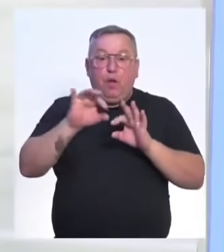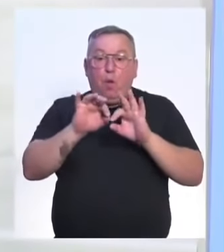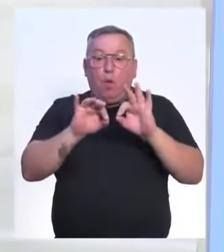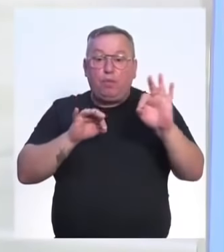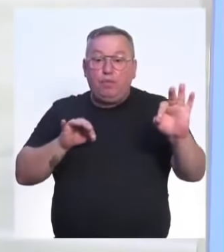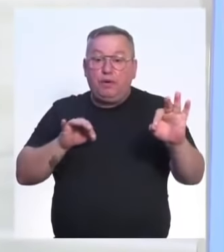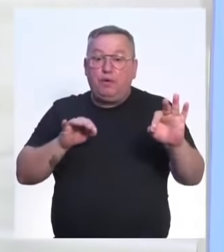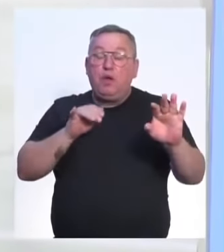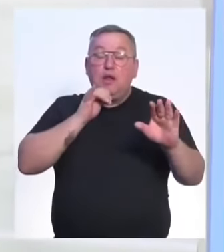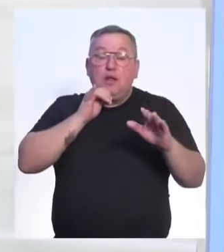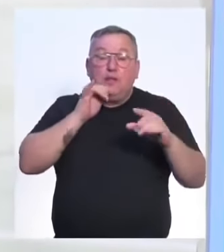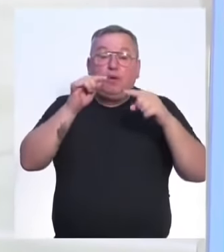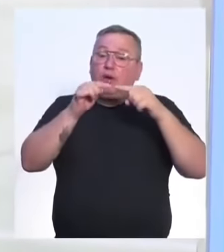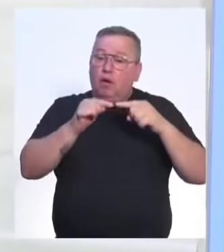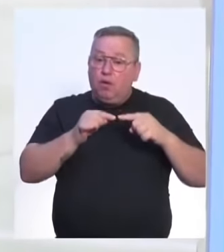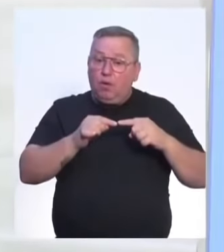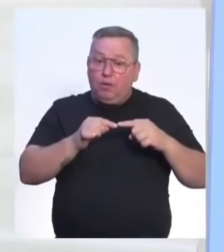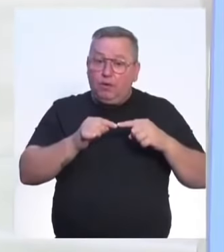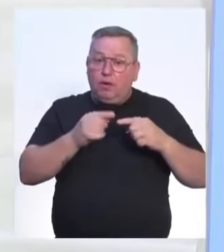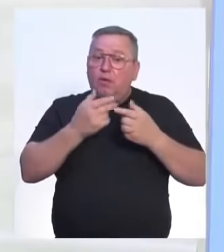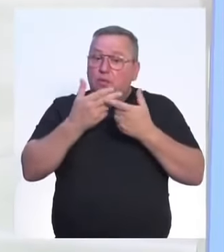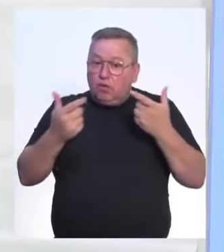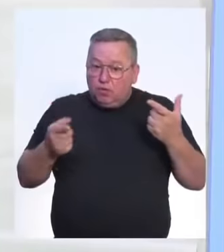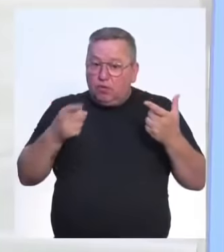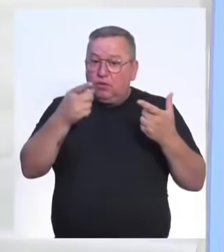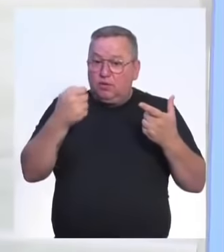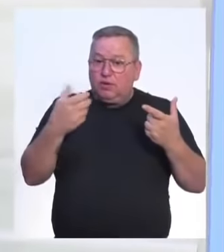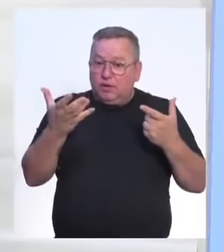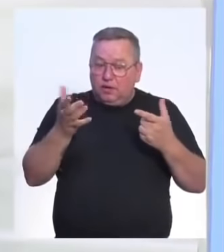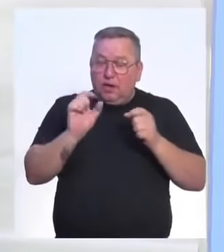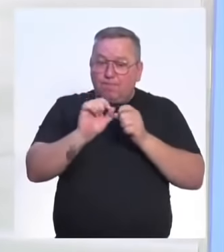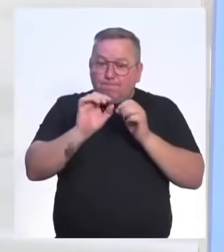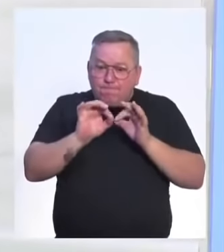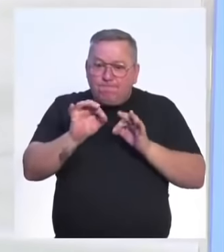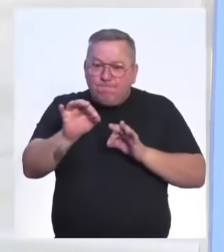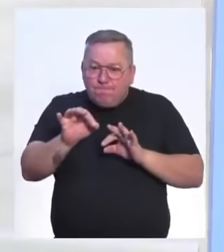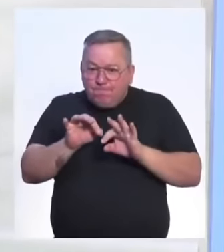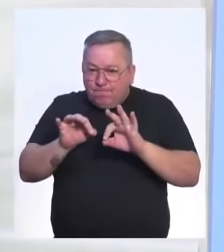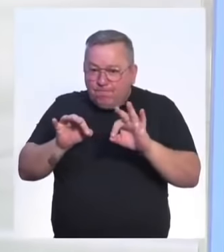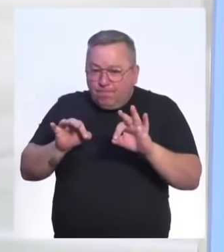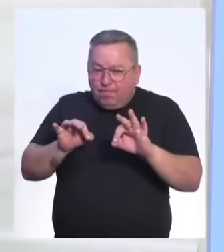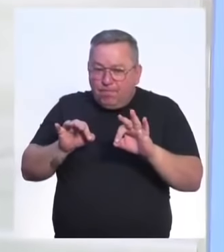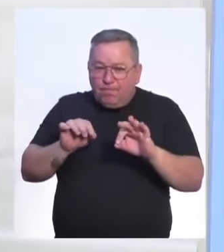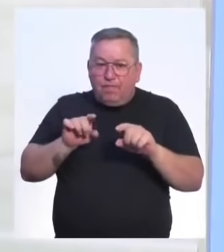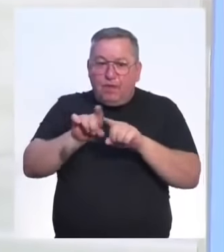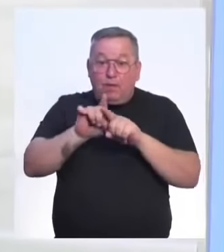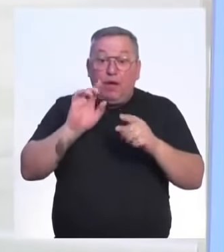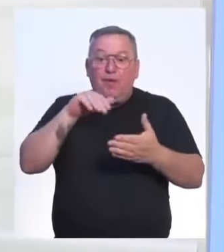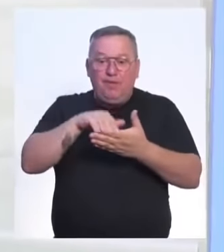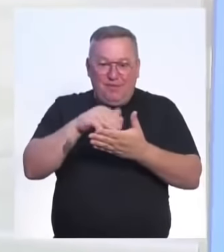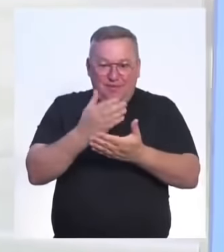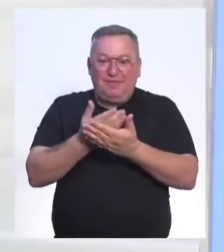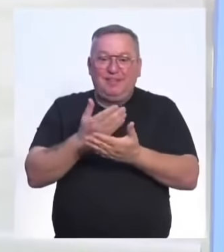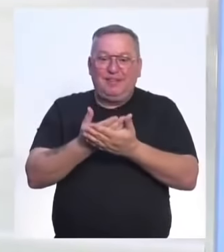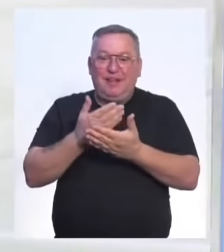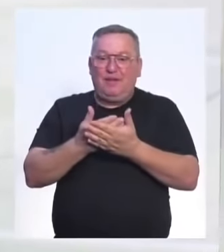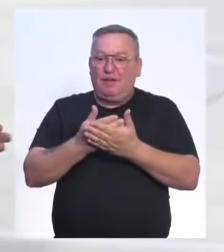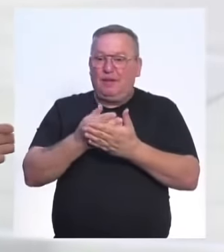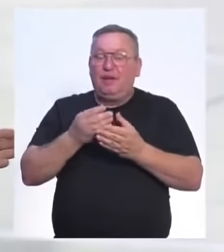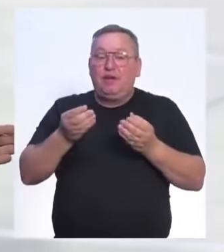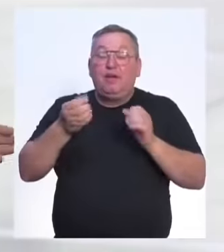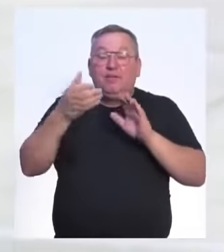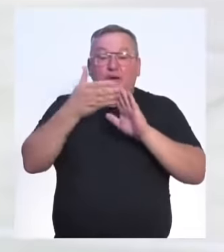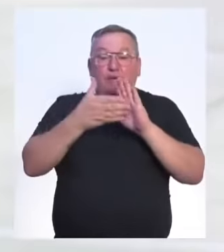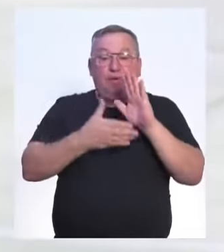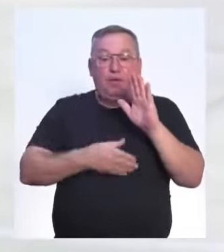exemplo, adequada para aquilo que você quer medir. Tá? E além disso, o que acontece? Lá no finalzinho da aula, a gente vai propor